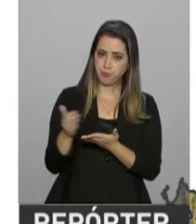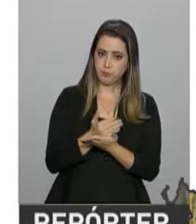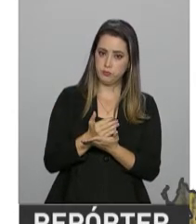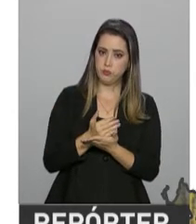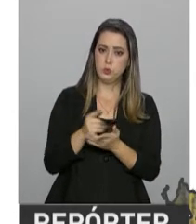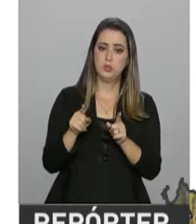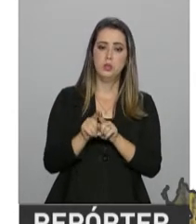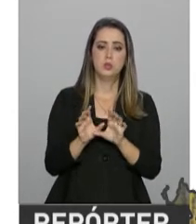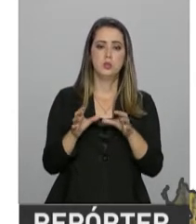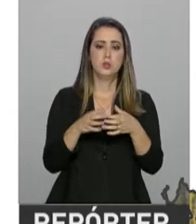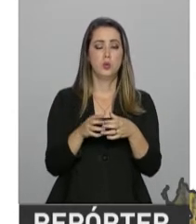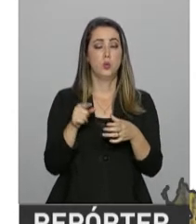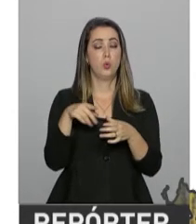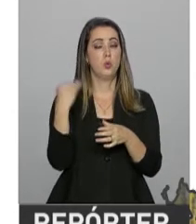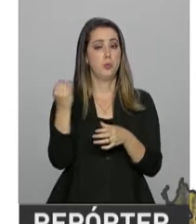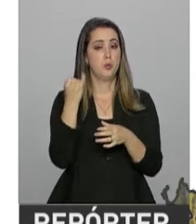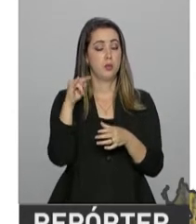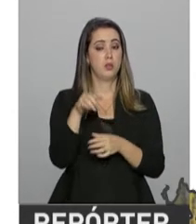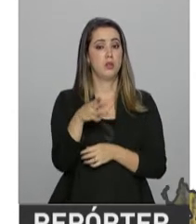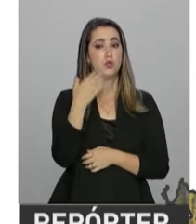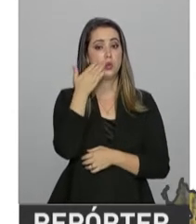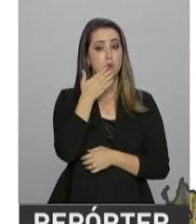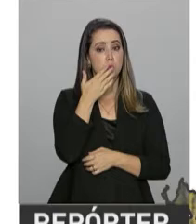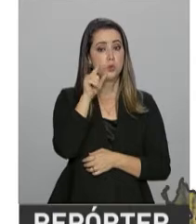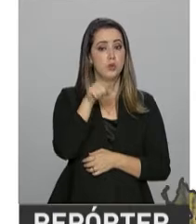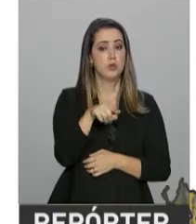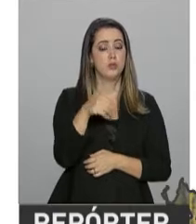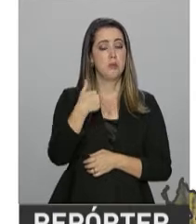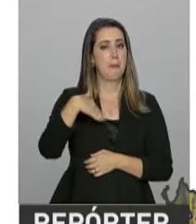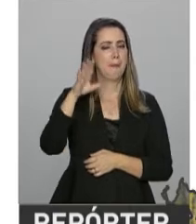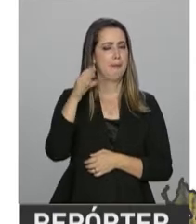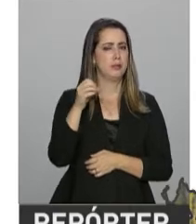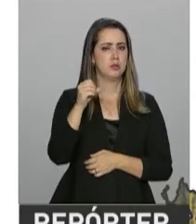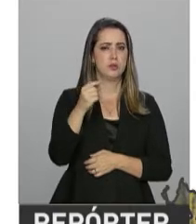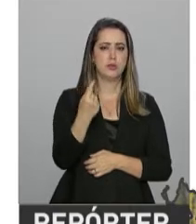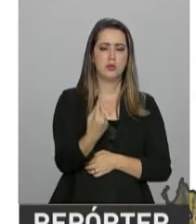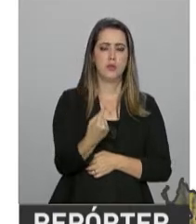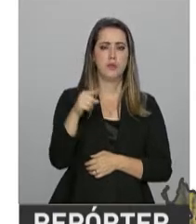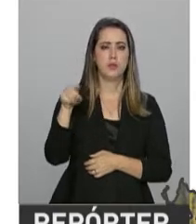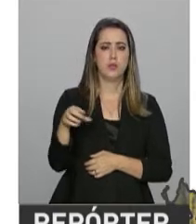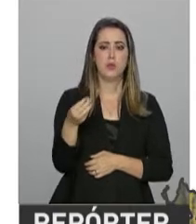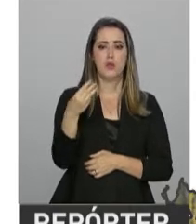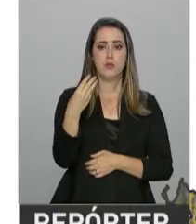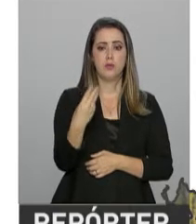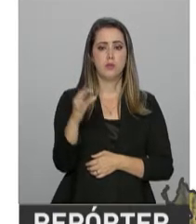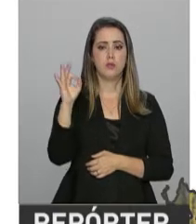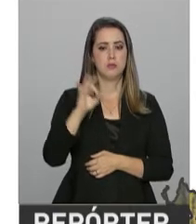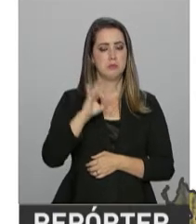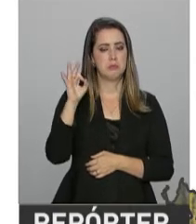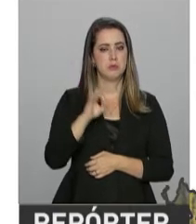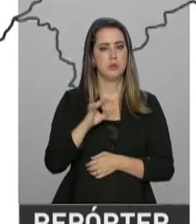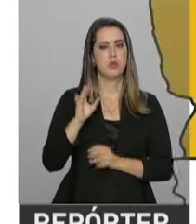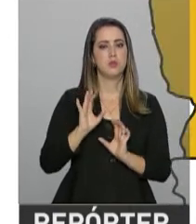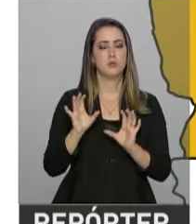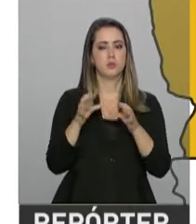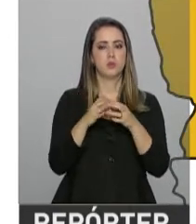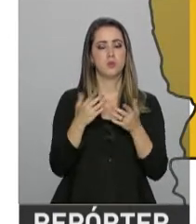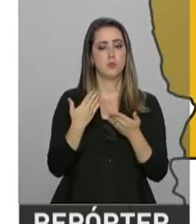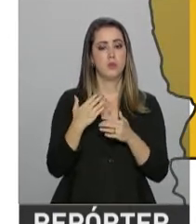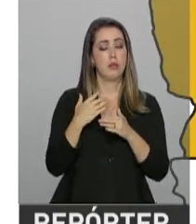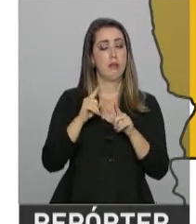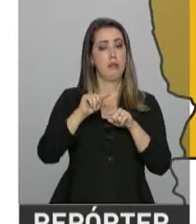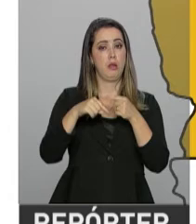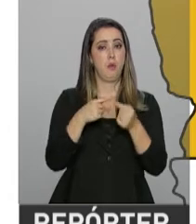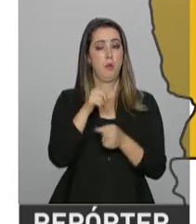setor responsável por esse desempenho é a produção de açúcar que ficou com mais de dez mil das colocações seguido do